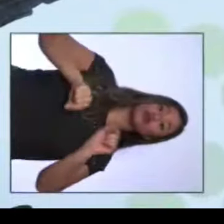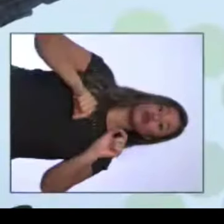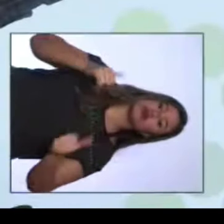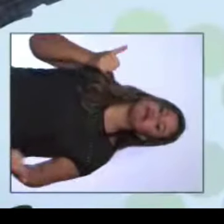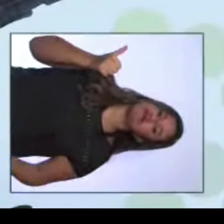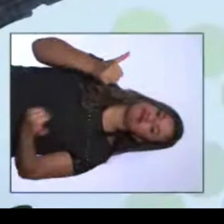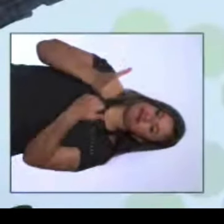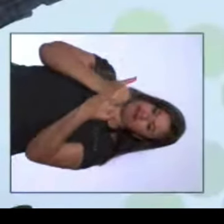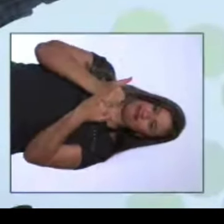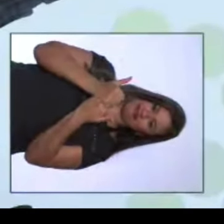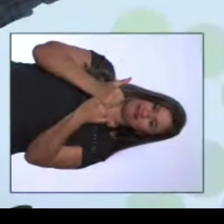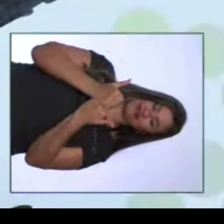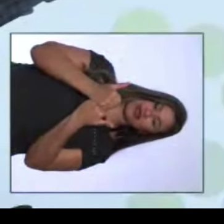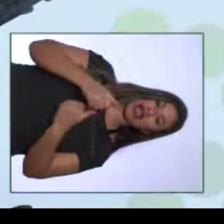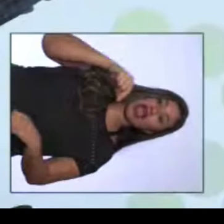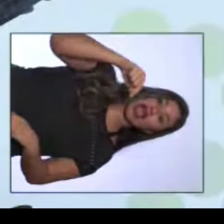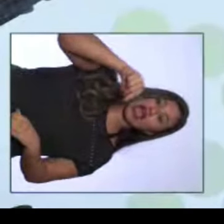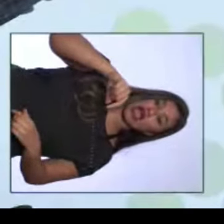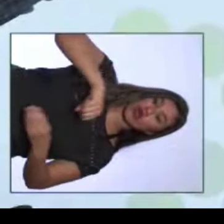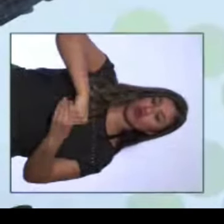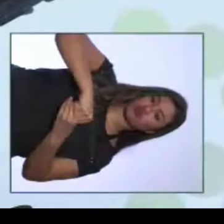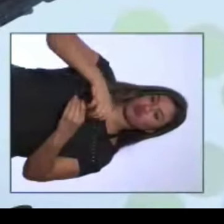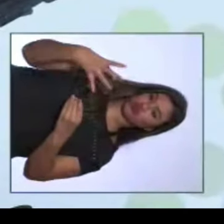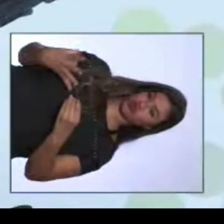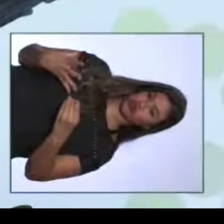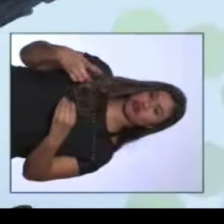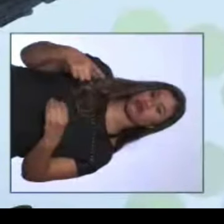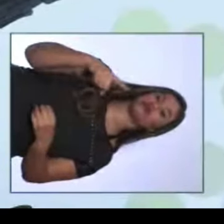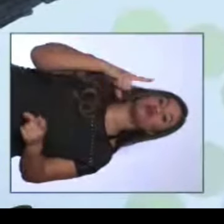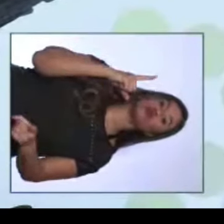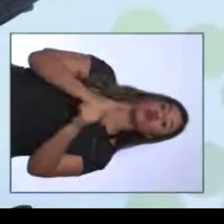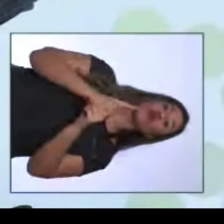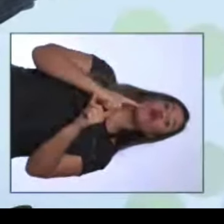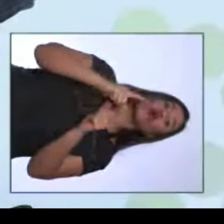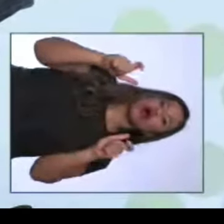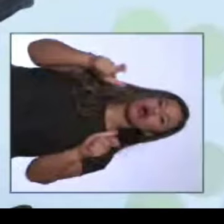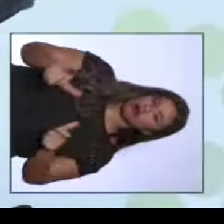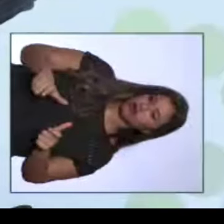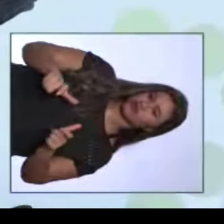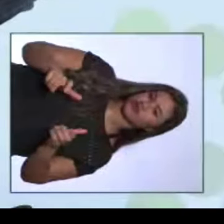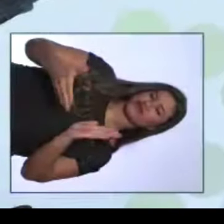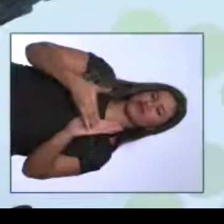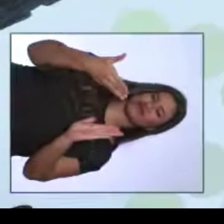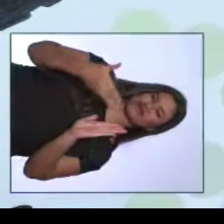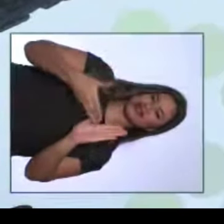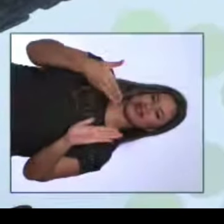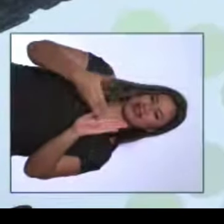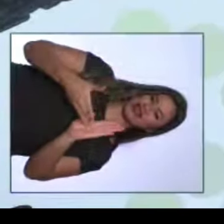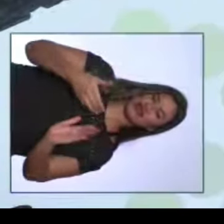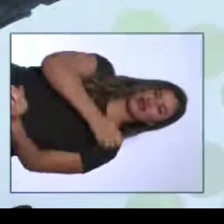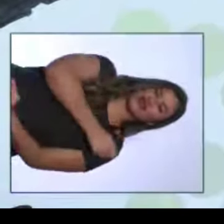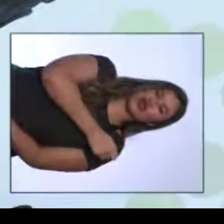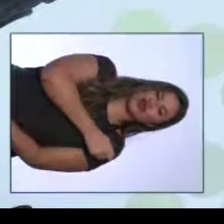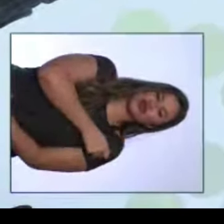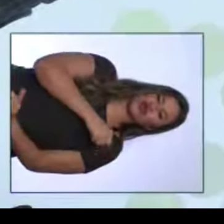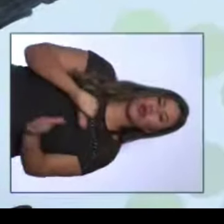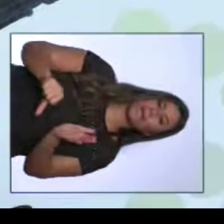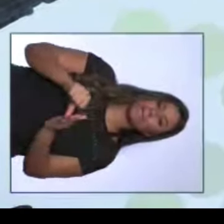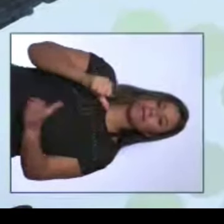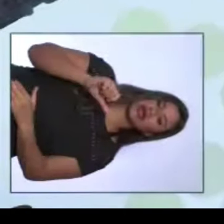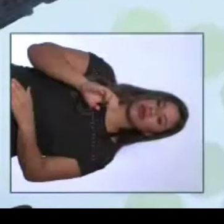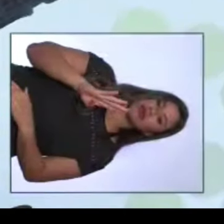realidade, este conteúdo você encontra no caderno do aluno do primeiro bimestre, um dos primeiros assuntos.